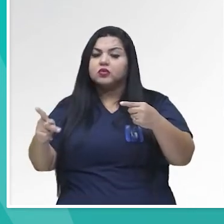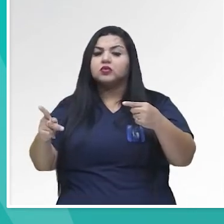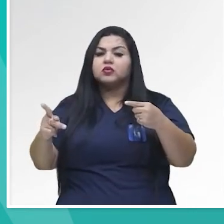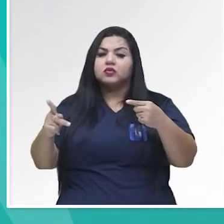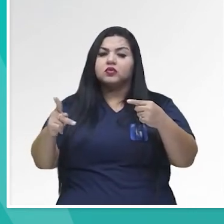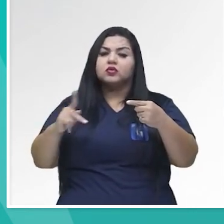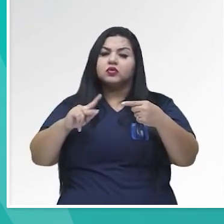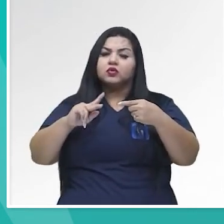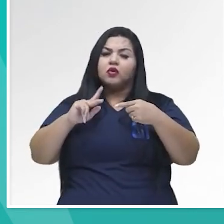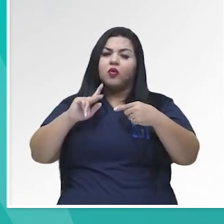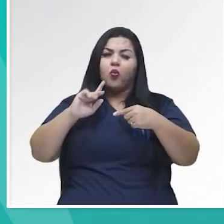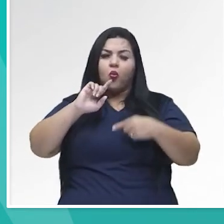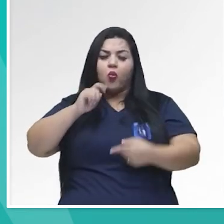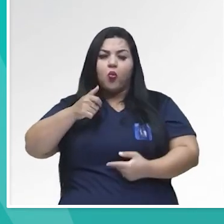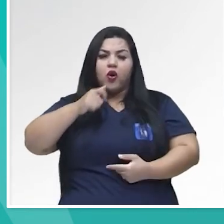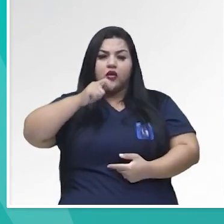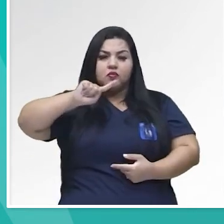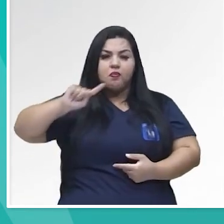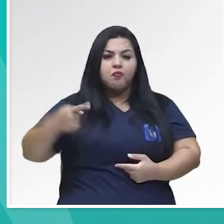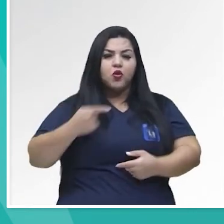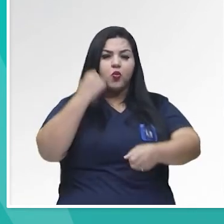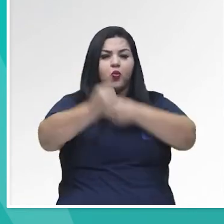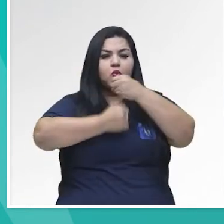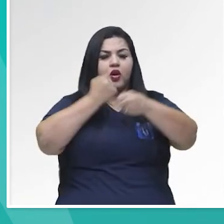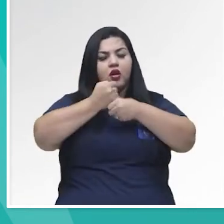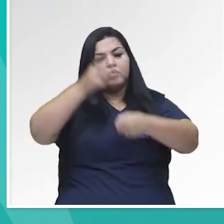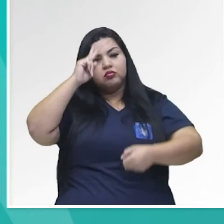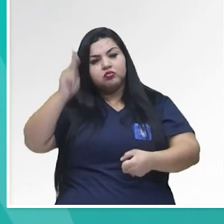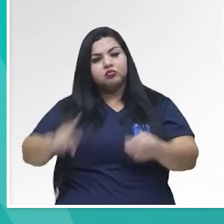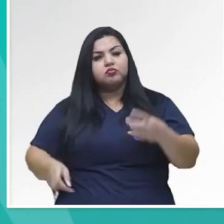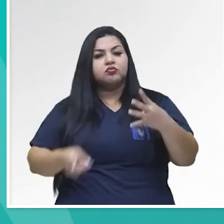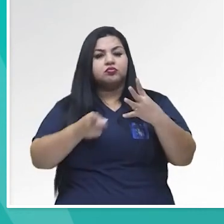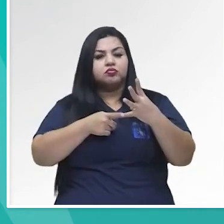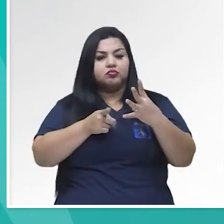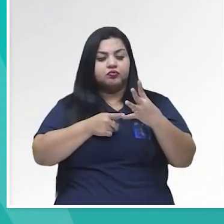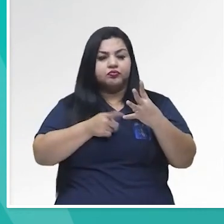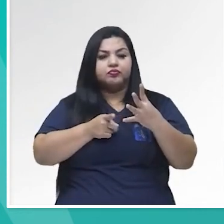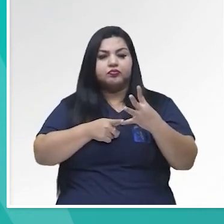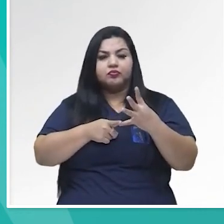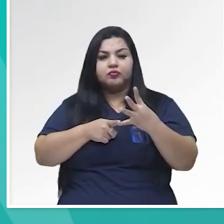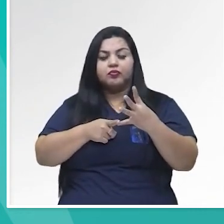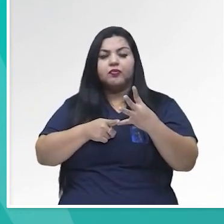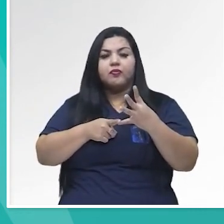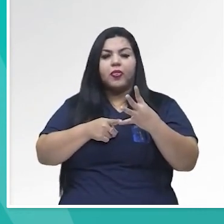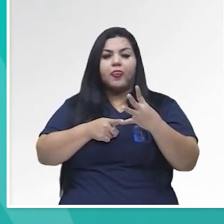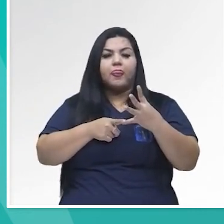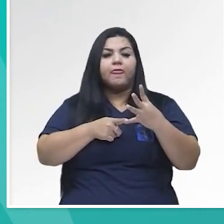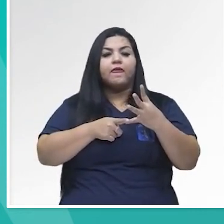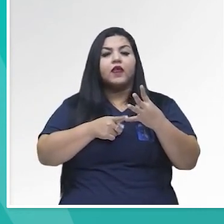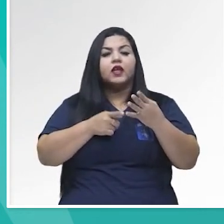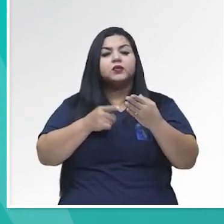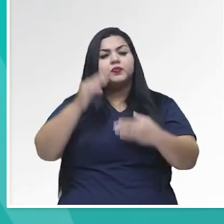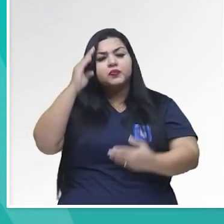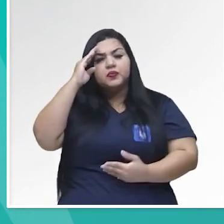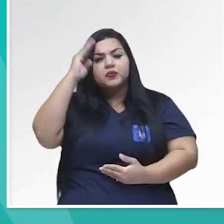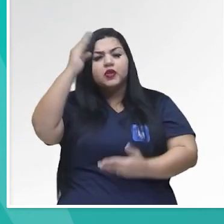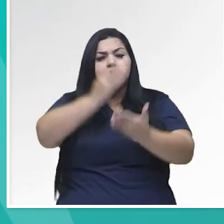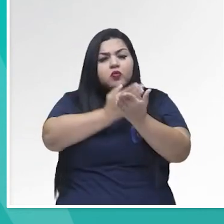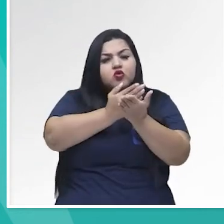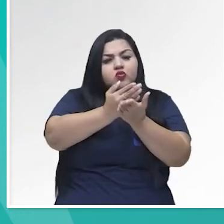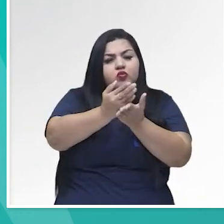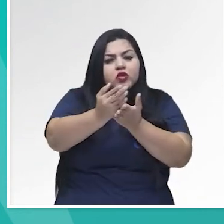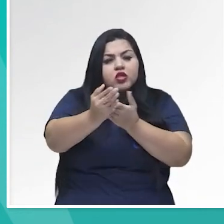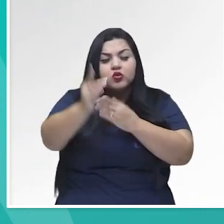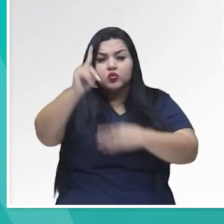quase 1000 anos de história. E aqui também, que o princípio da